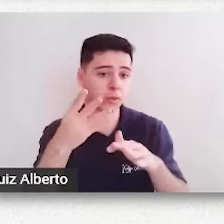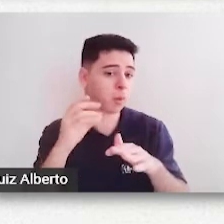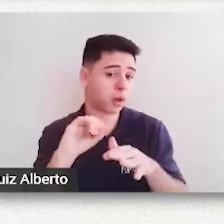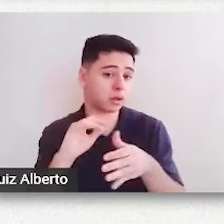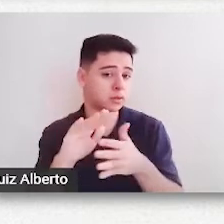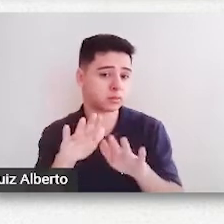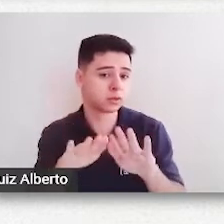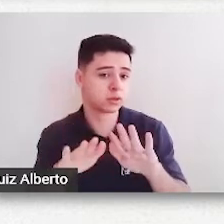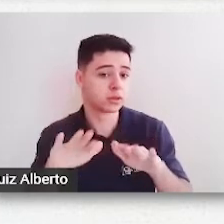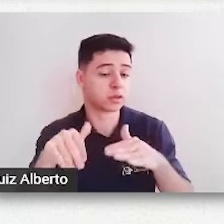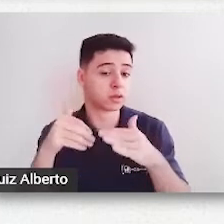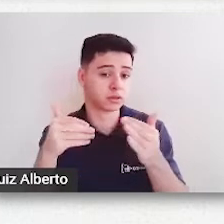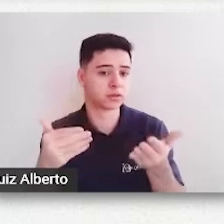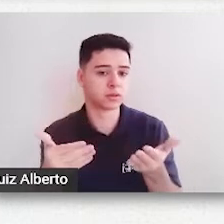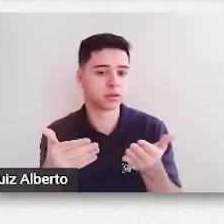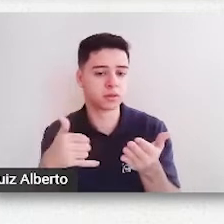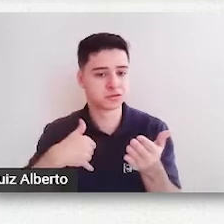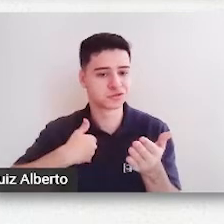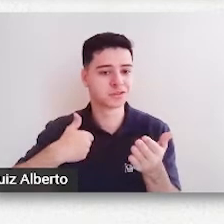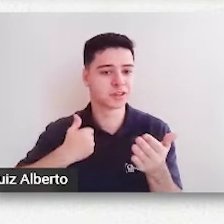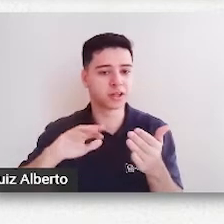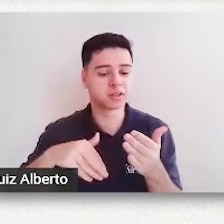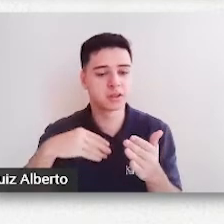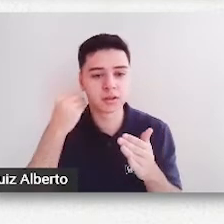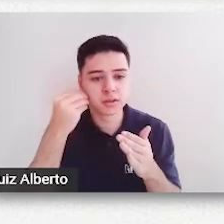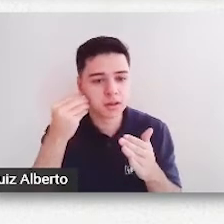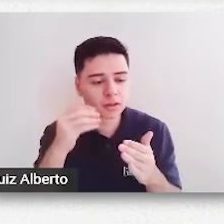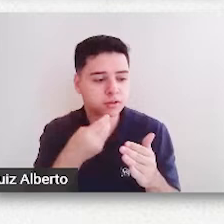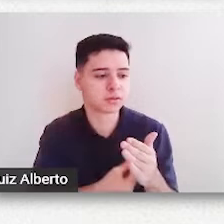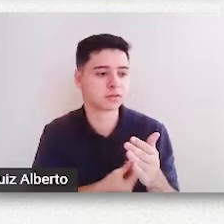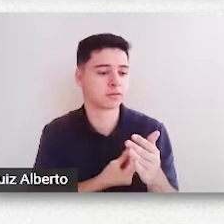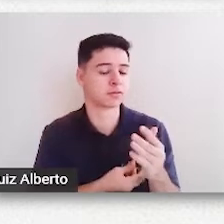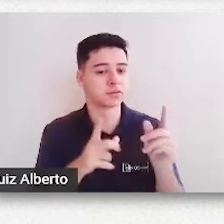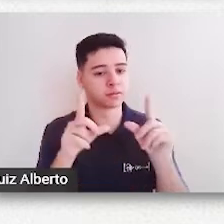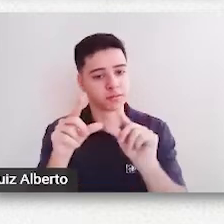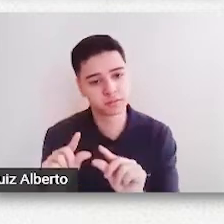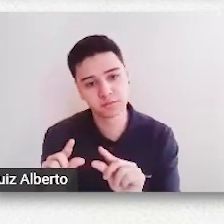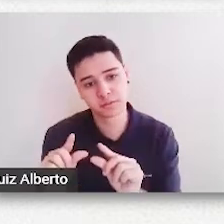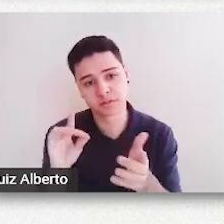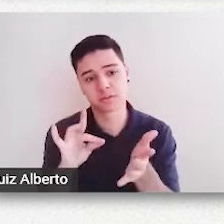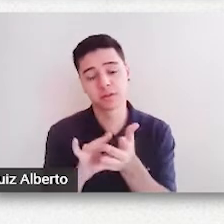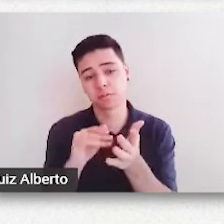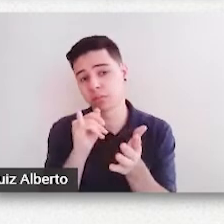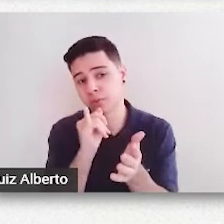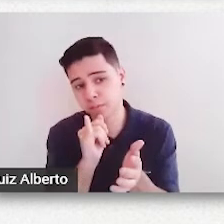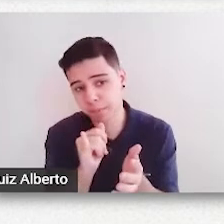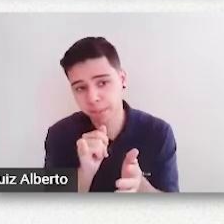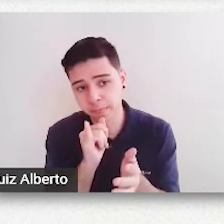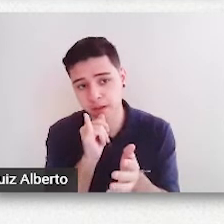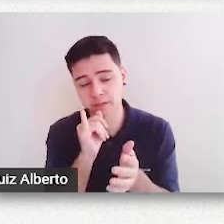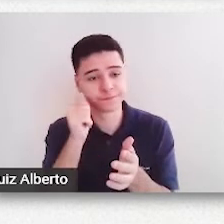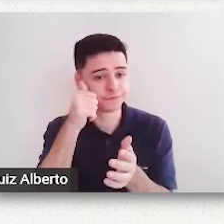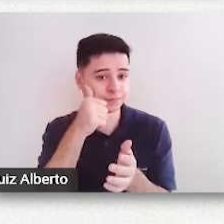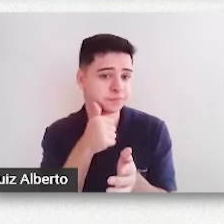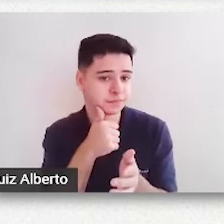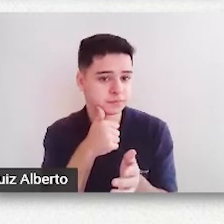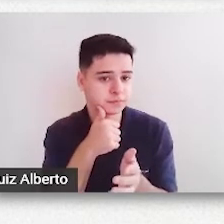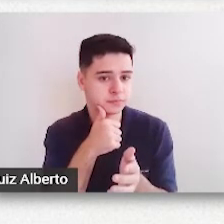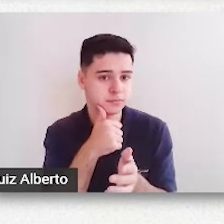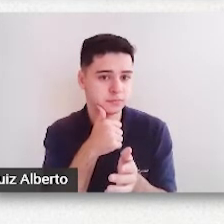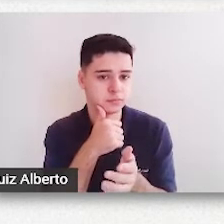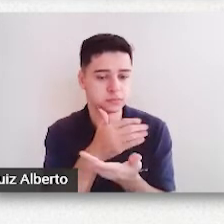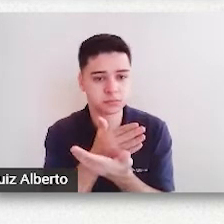A gente tem que lembrar que a expectativa de vida era muito mais baixa e, por exemplo, a moça, logo